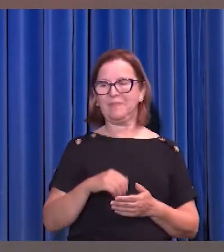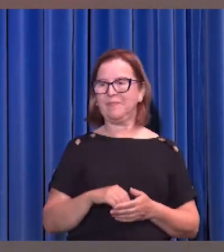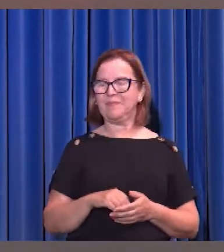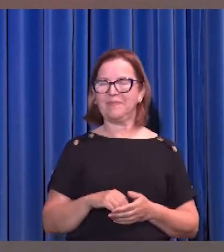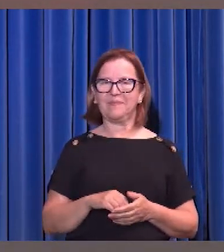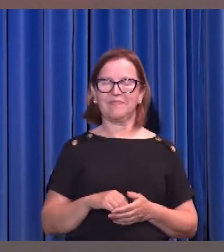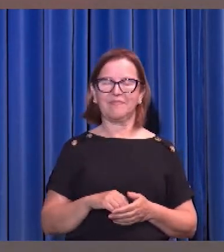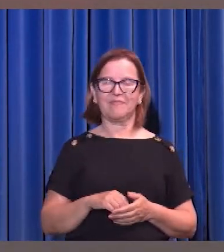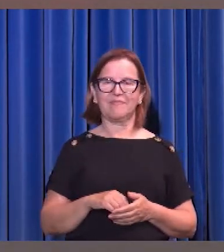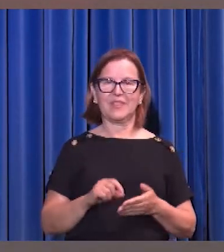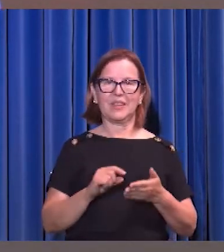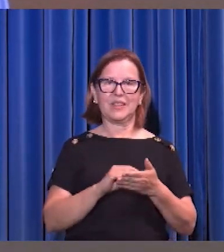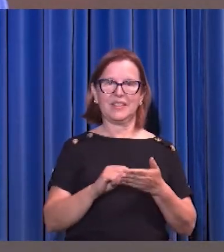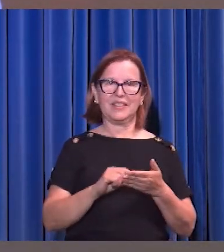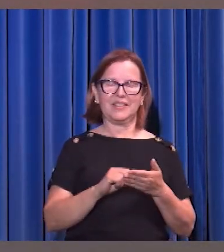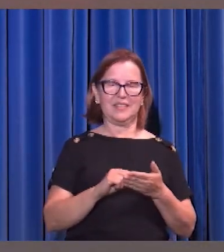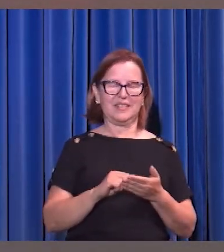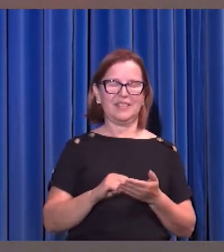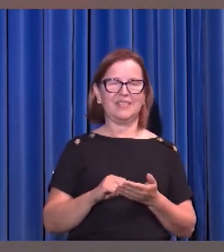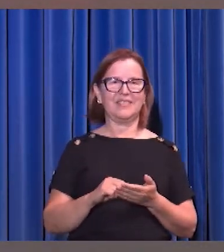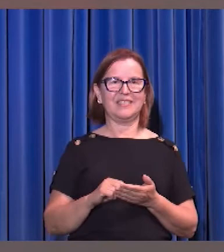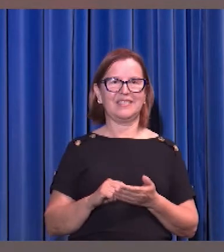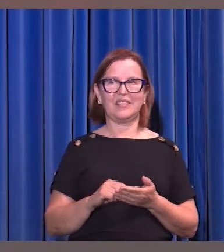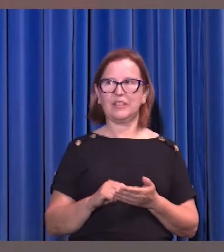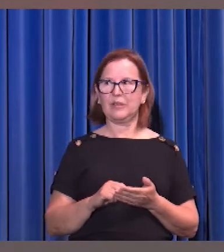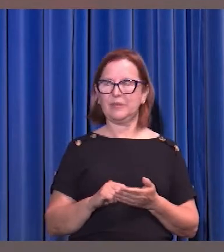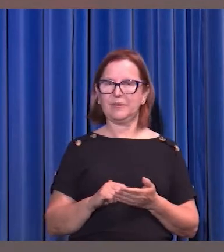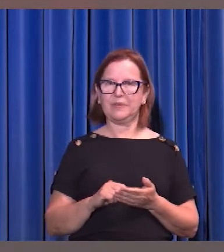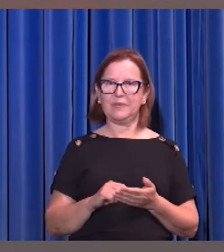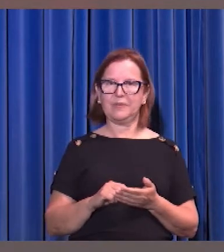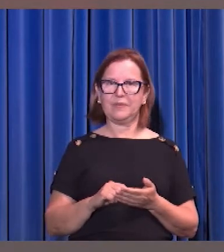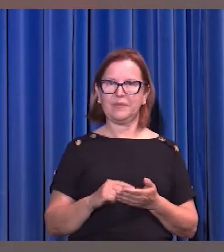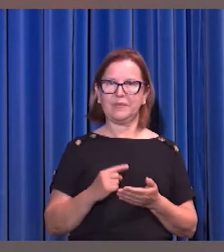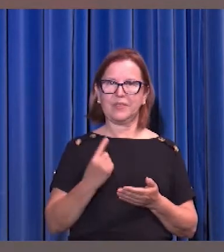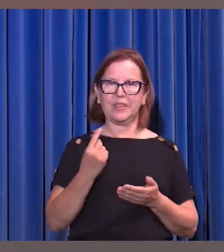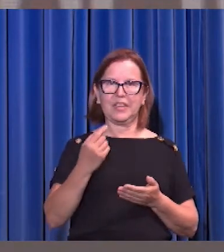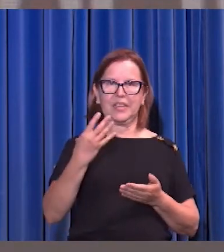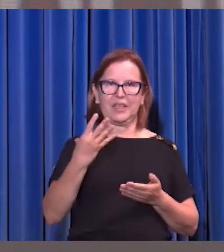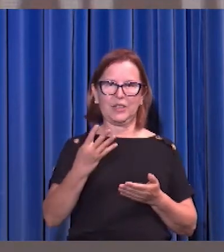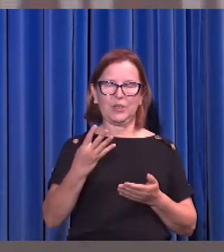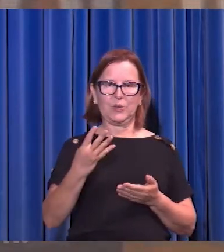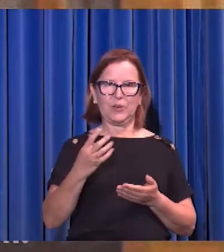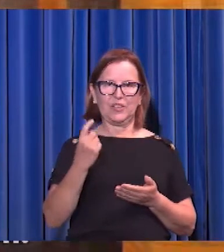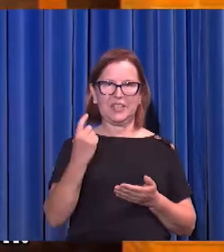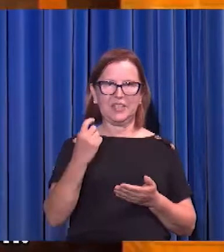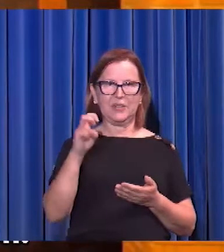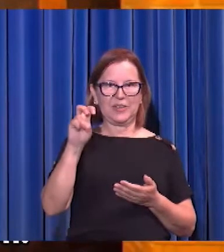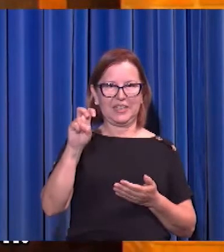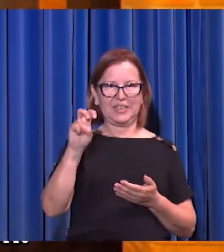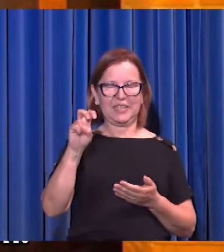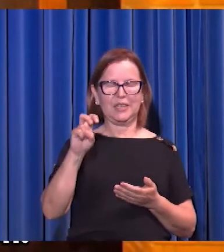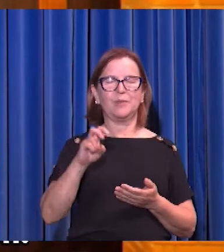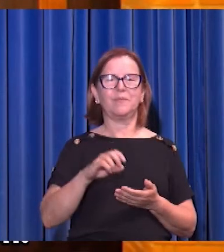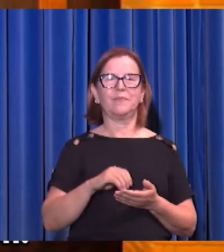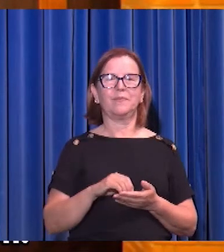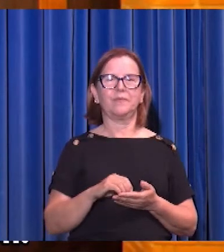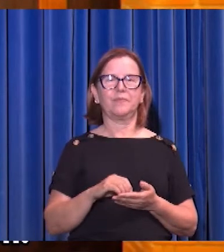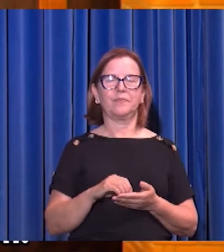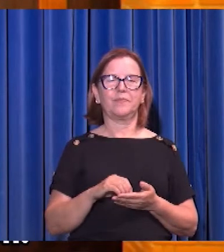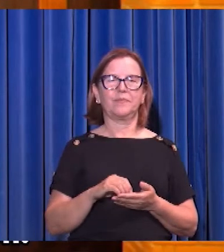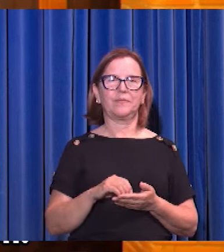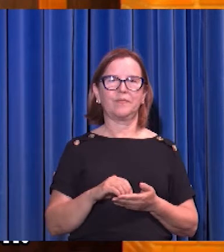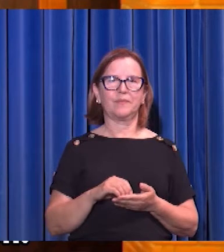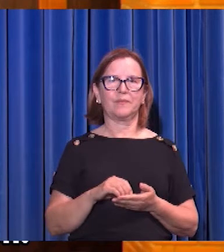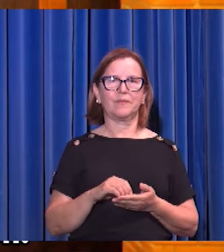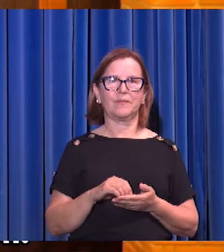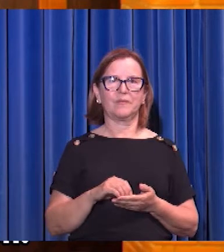dois últimos versículos dessa passagem, que é o versículo 14 e o versículo 15 de João 3. E de modo,